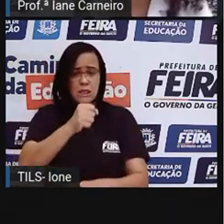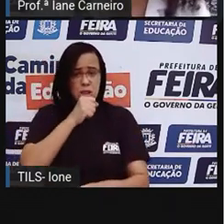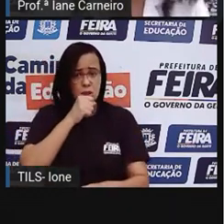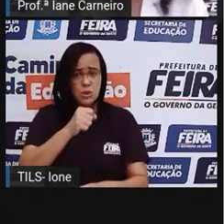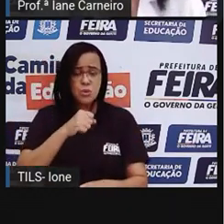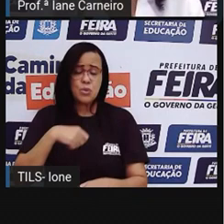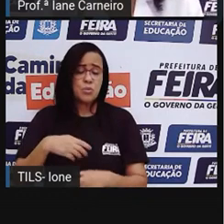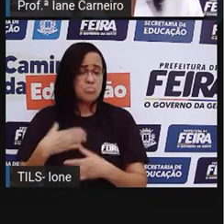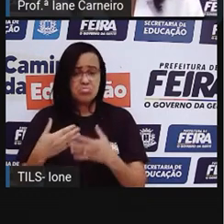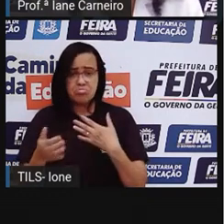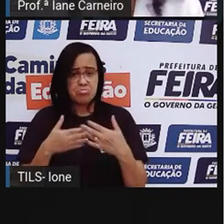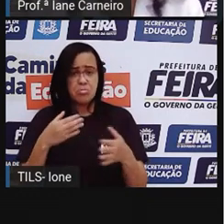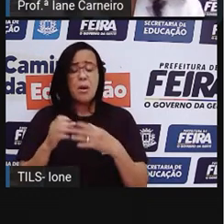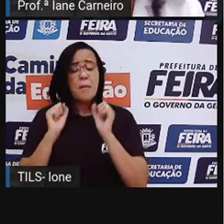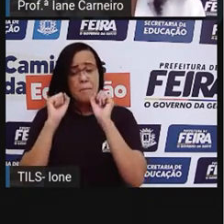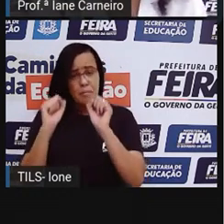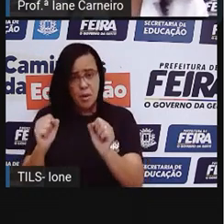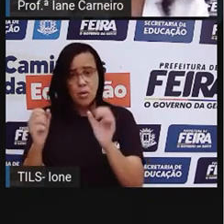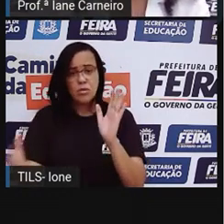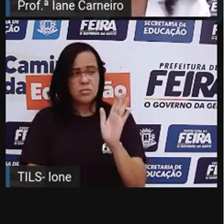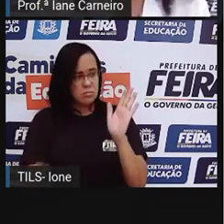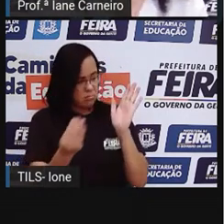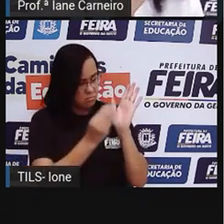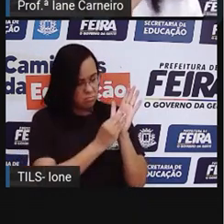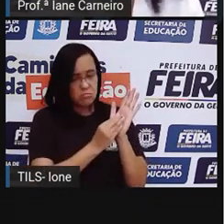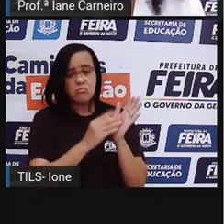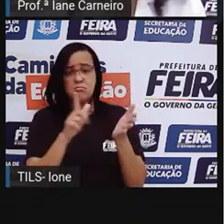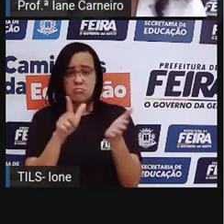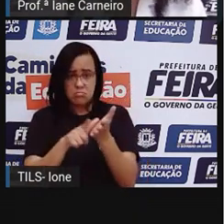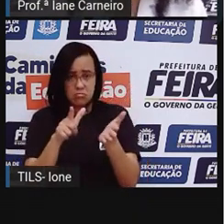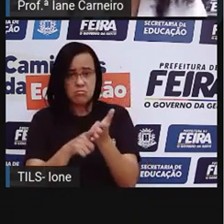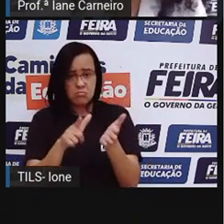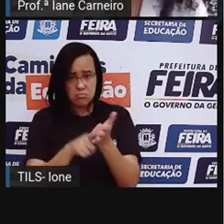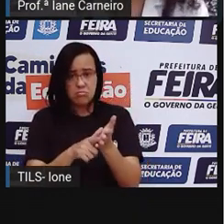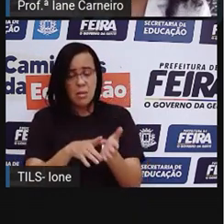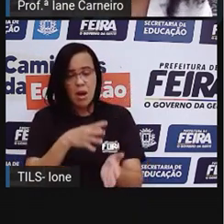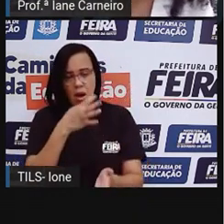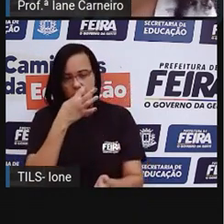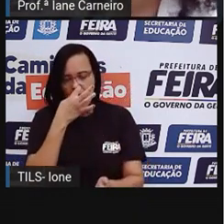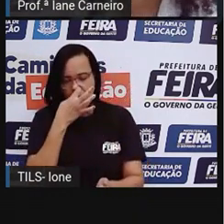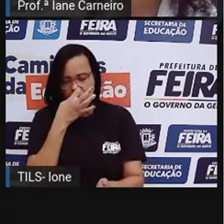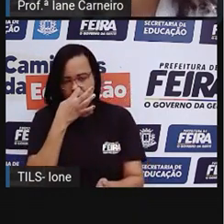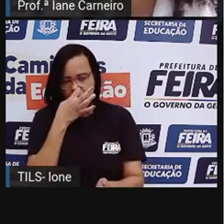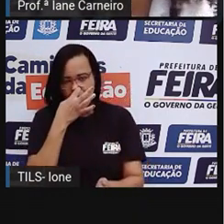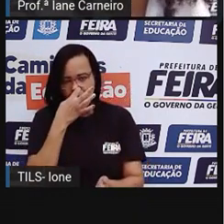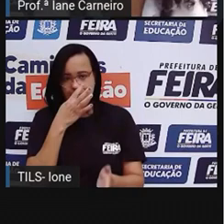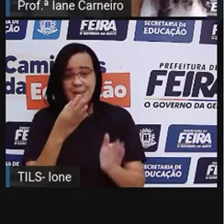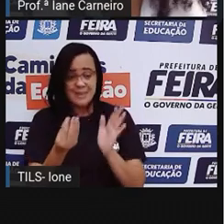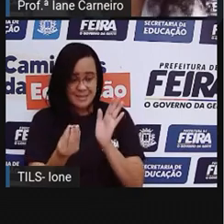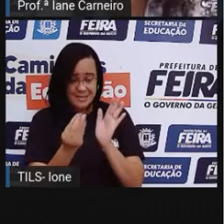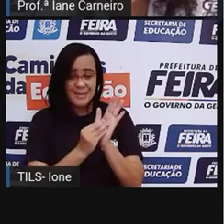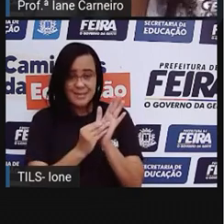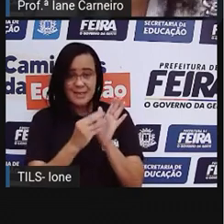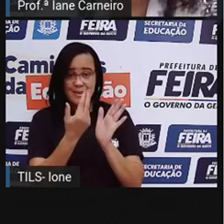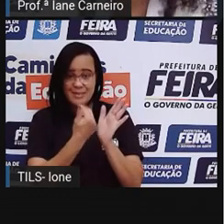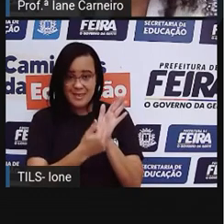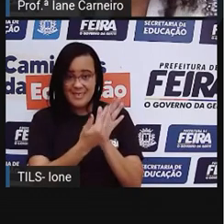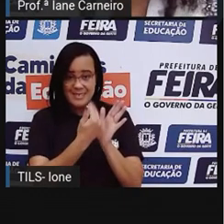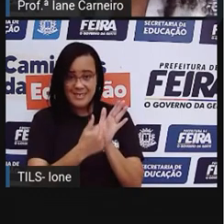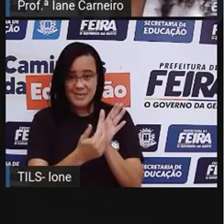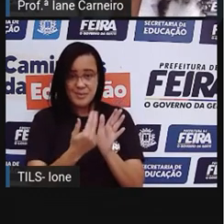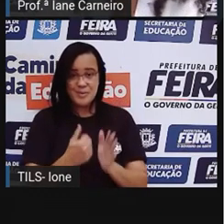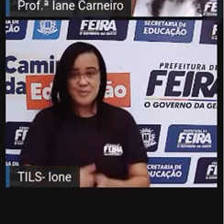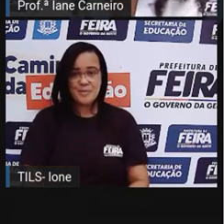tá bom? E aí você faz aí na sua folha a admiração, coloca uma imagem ou desenho, tá joia?